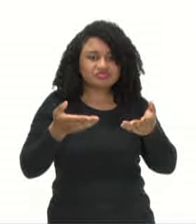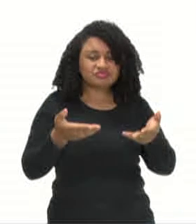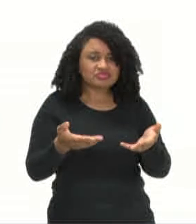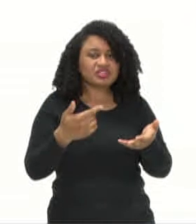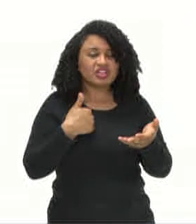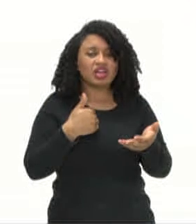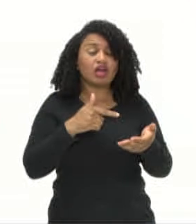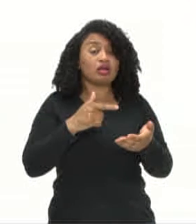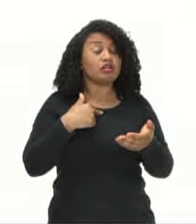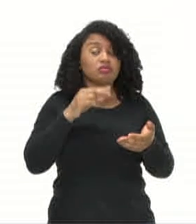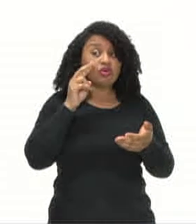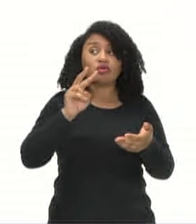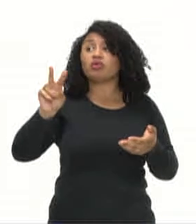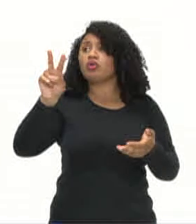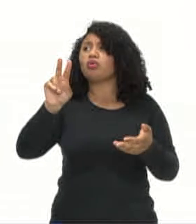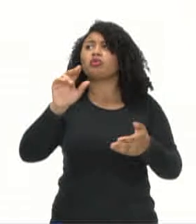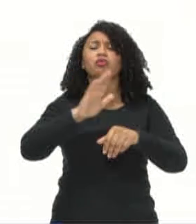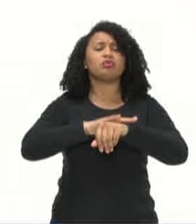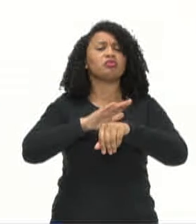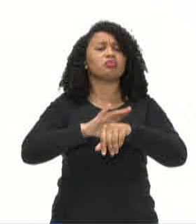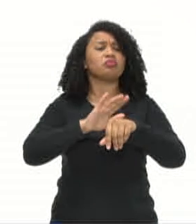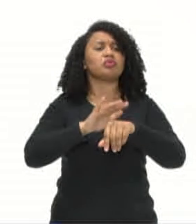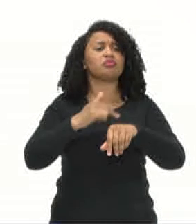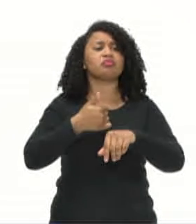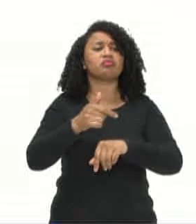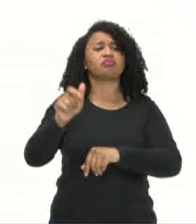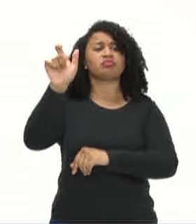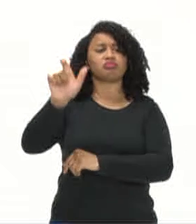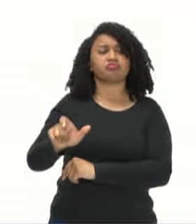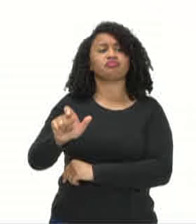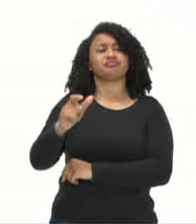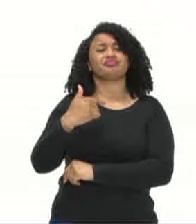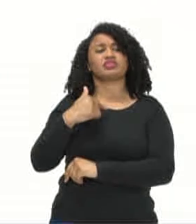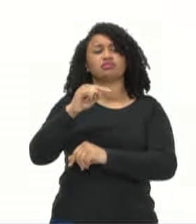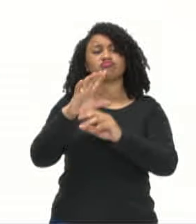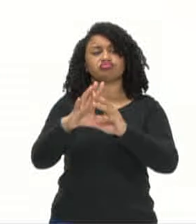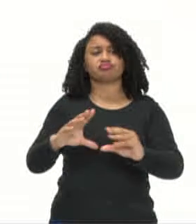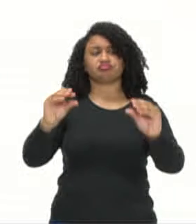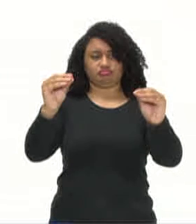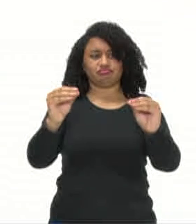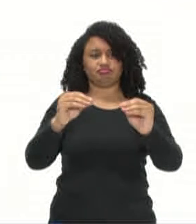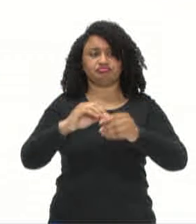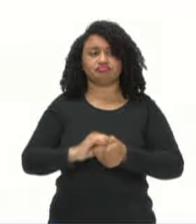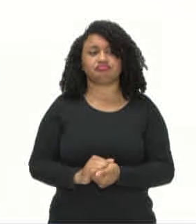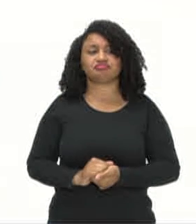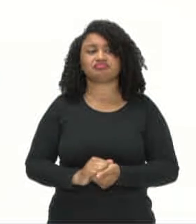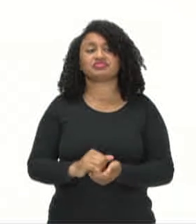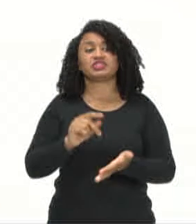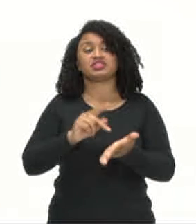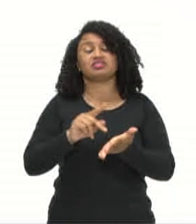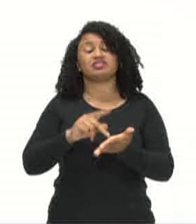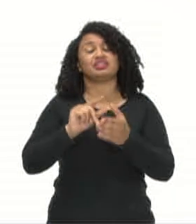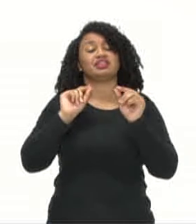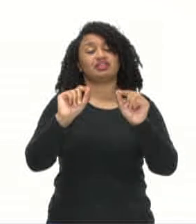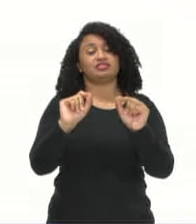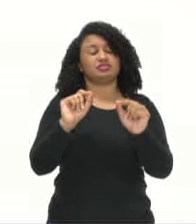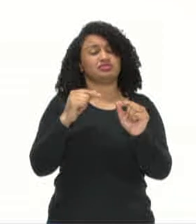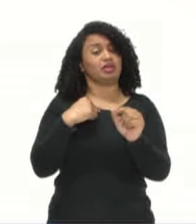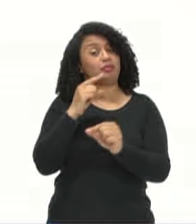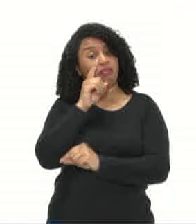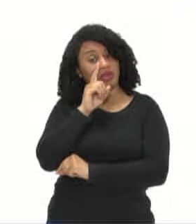no momento em que o terrível Borges o decompôs. Verdade é que seria agora muito